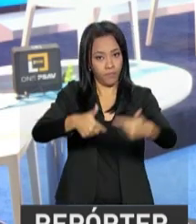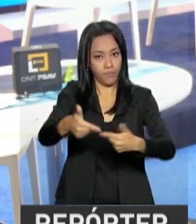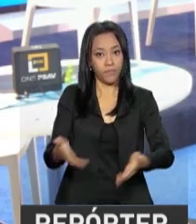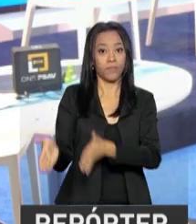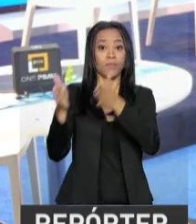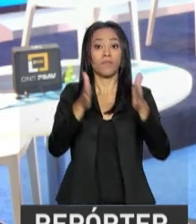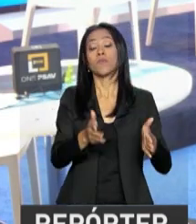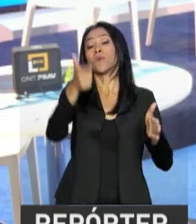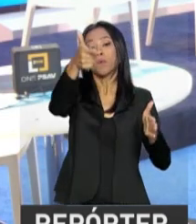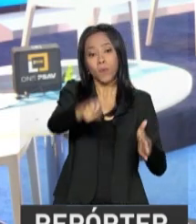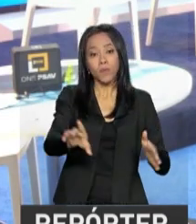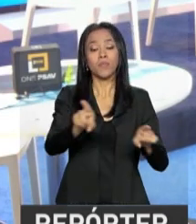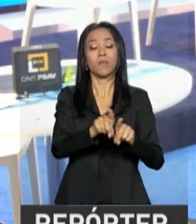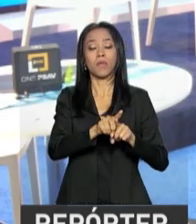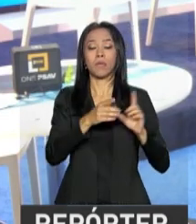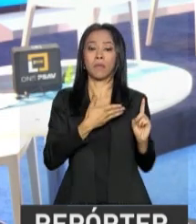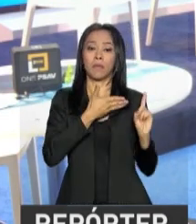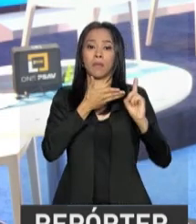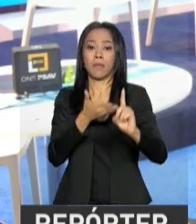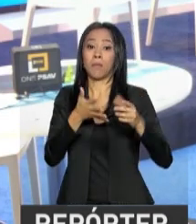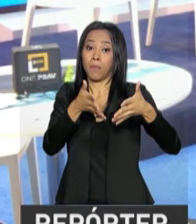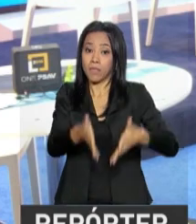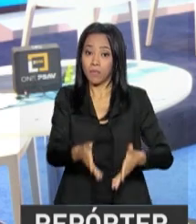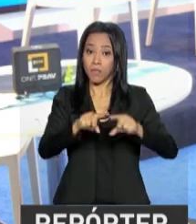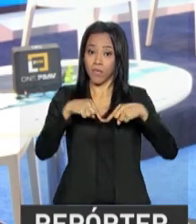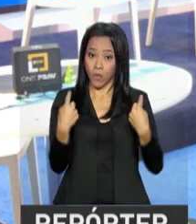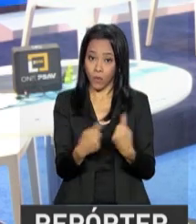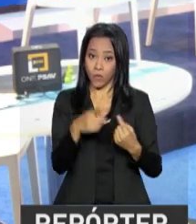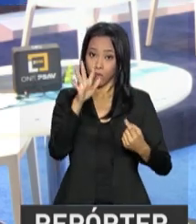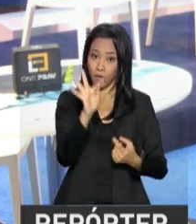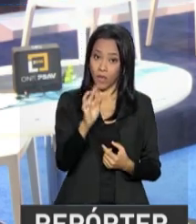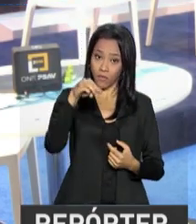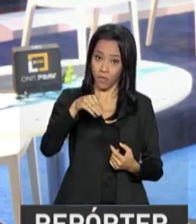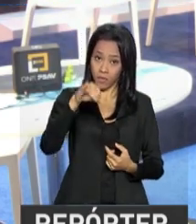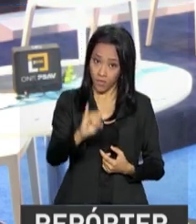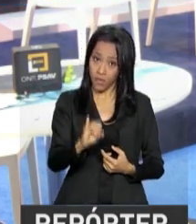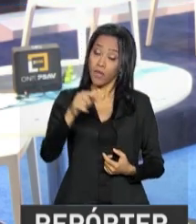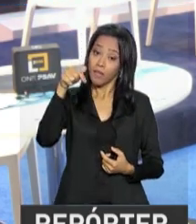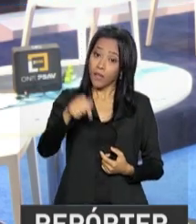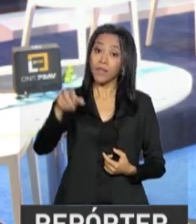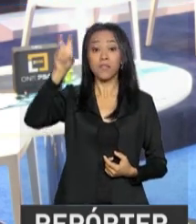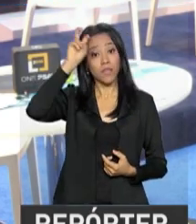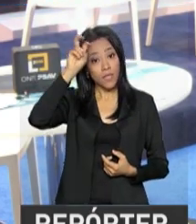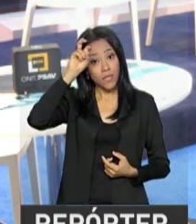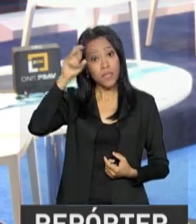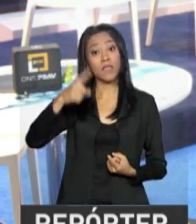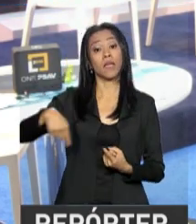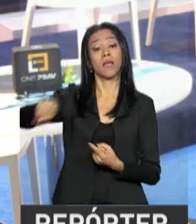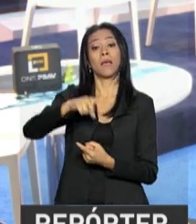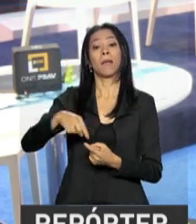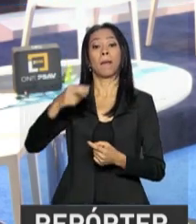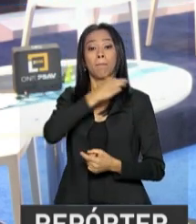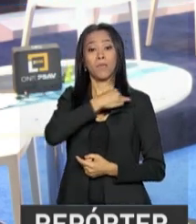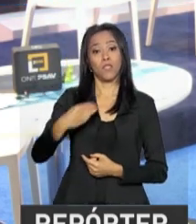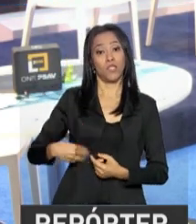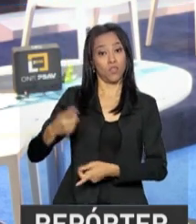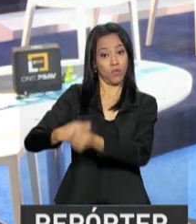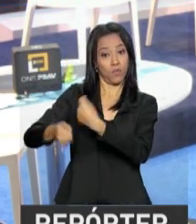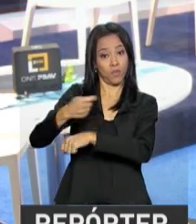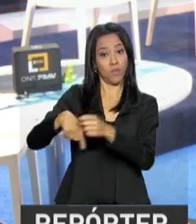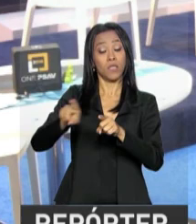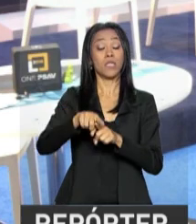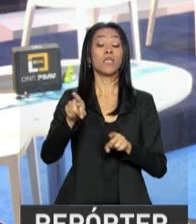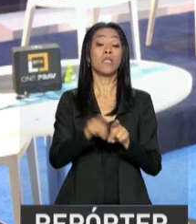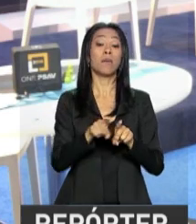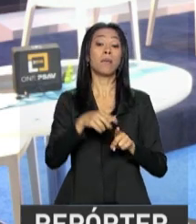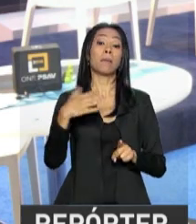guarda também participam das reuniões do fmi guarde se reúne nesta quinta com ministros das finanças e presidentes dos bancos centrais